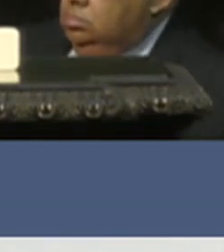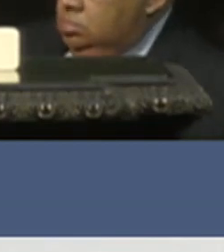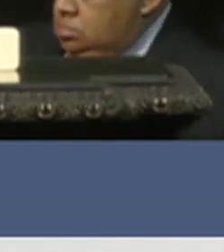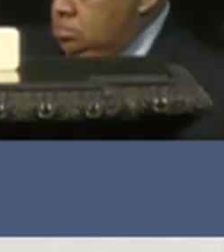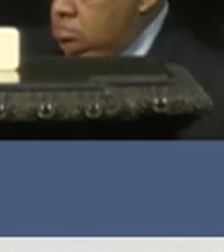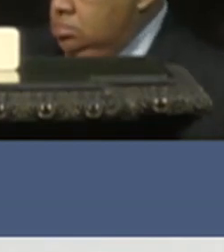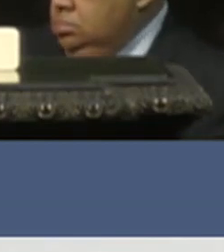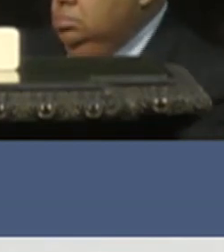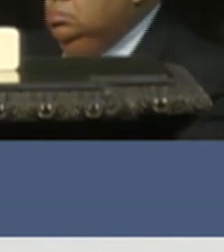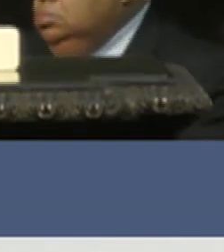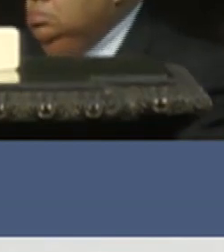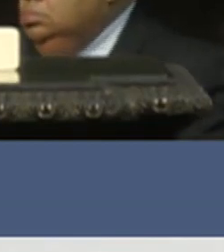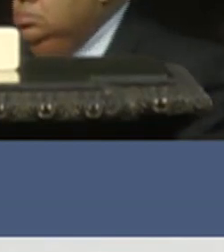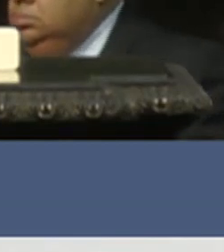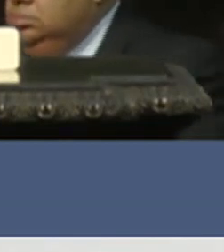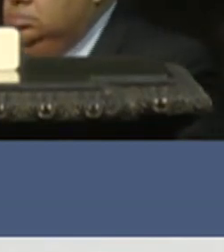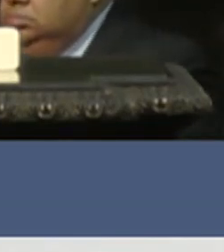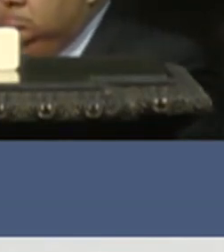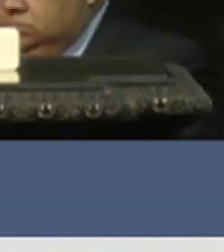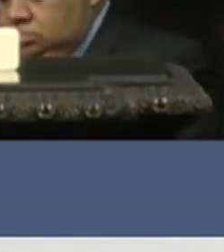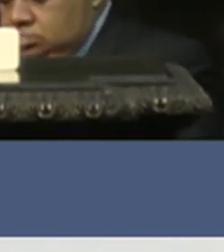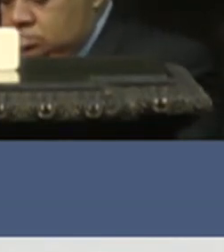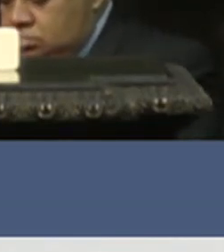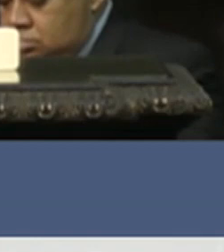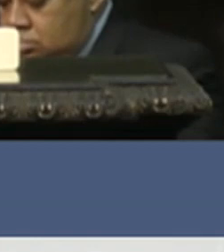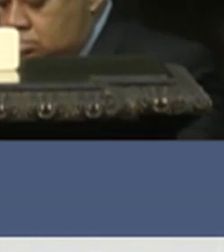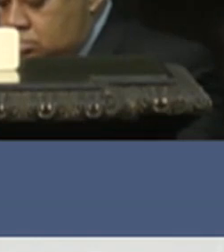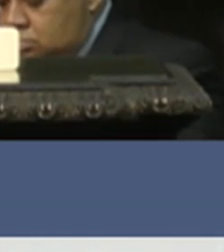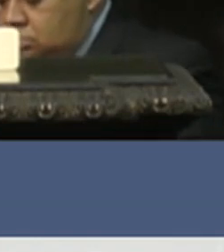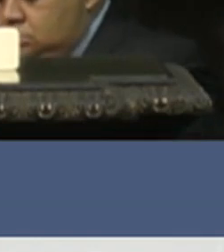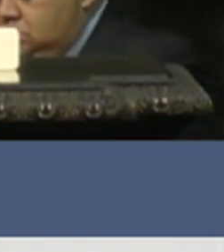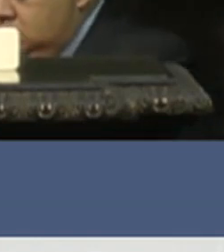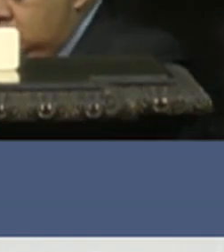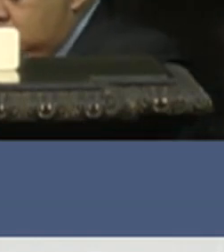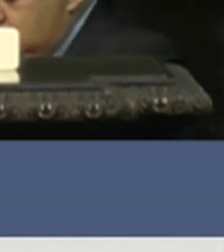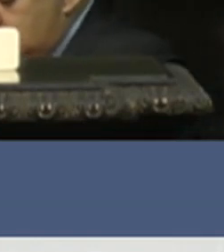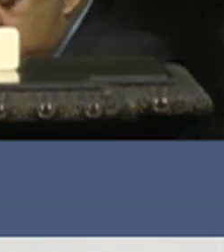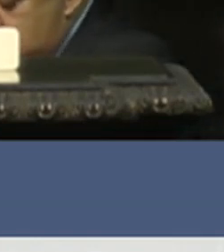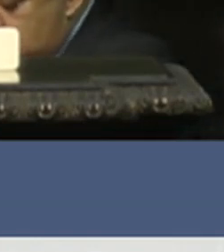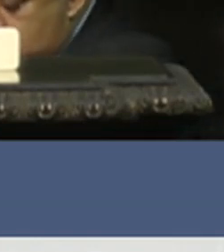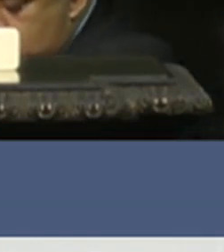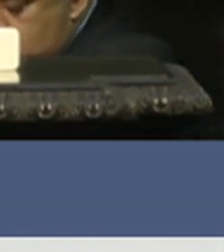Rangel. Em discussão, não havendo ninguém queira discutir, encerrada a discussão.